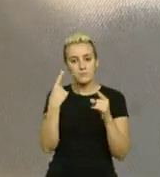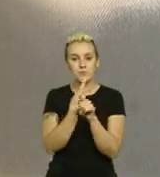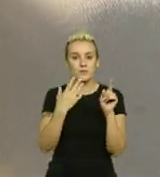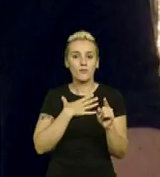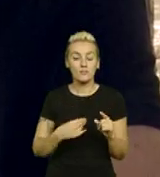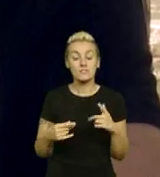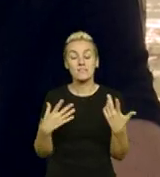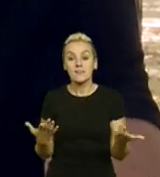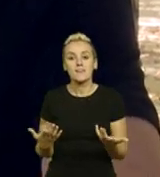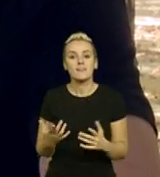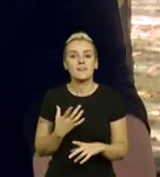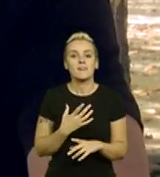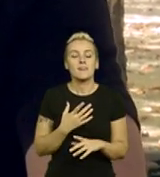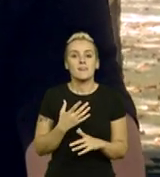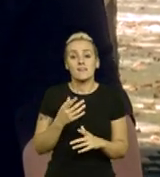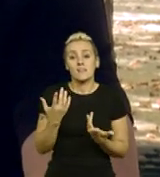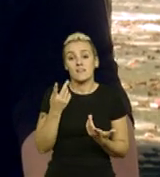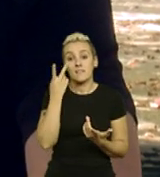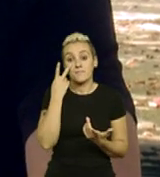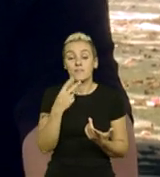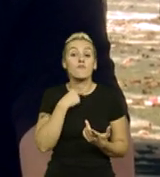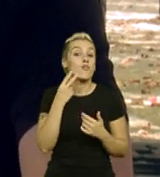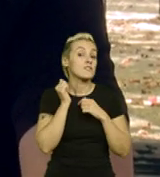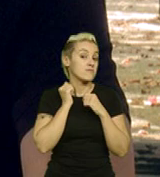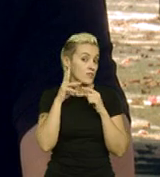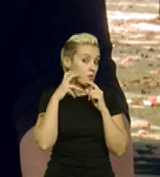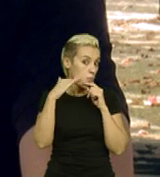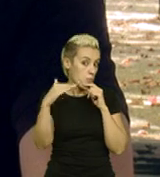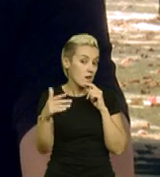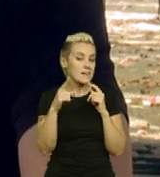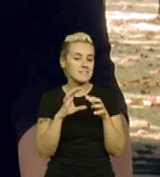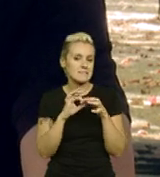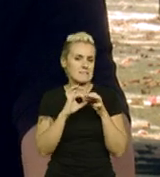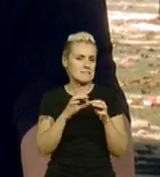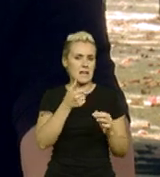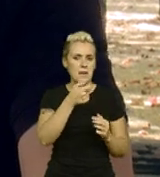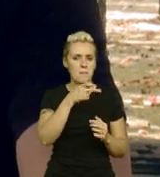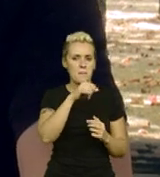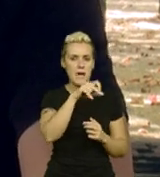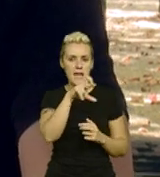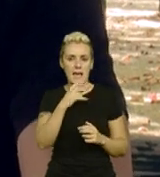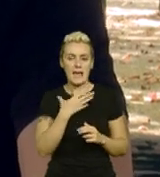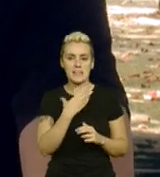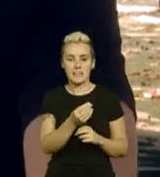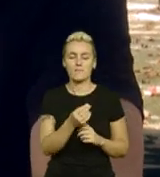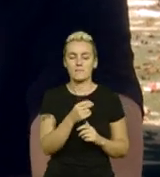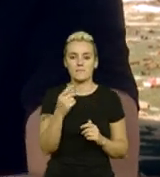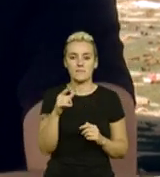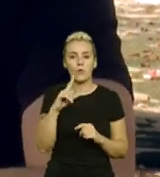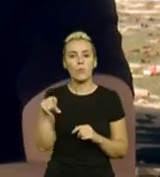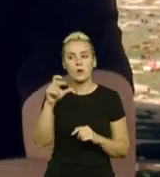está muito magra como se fazer uma placa muito mais ligações a razão qualquer outra qualquer outra